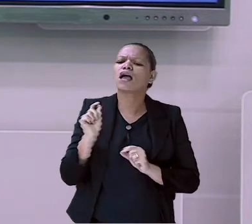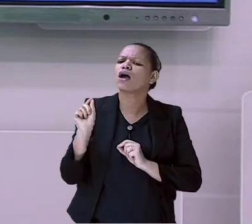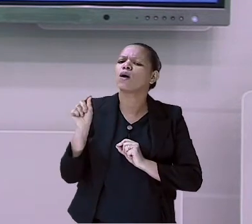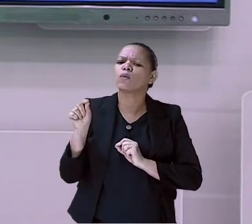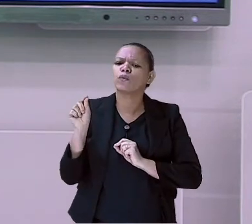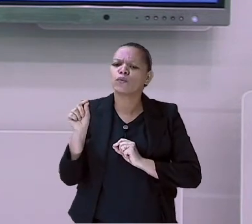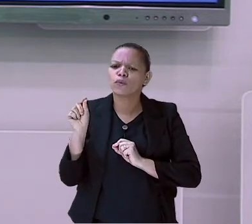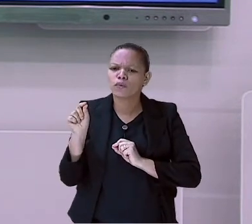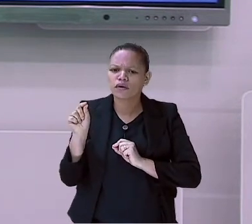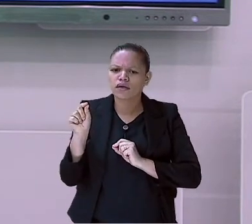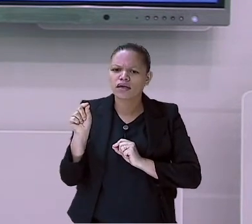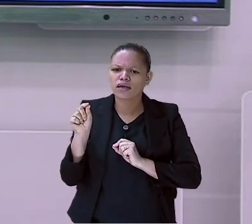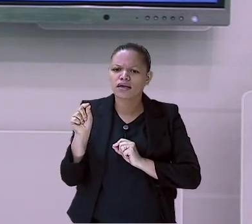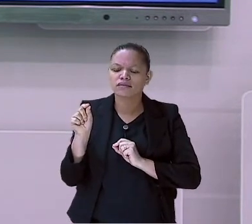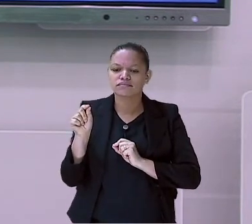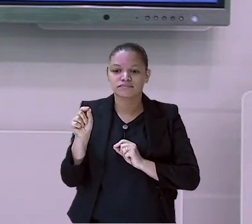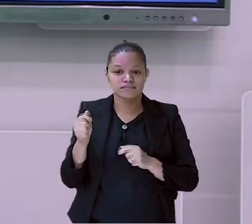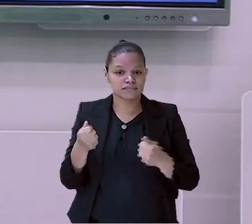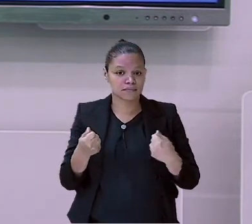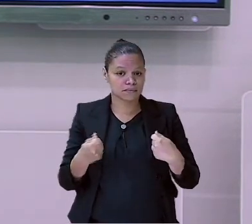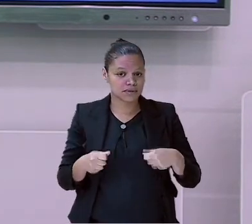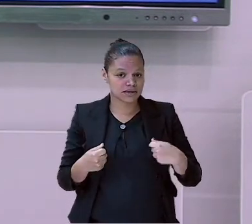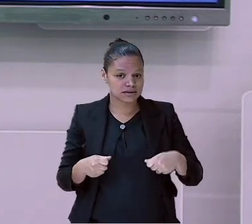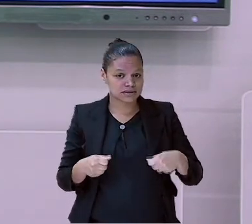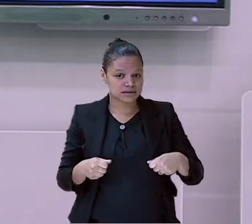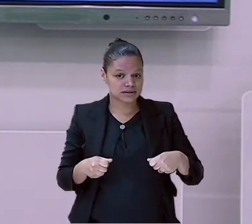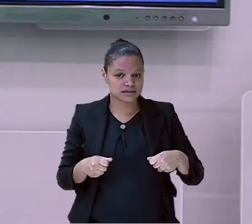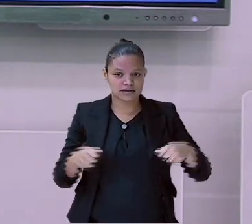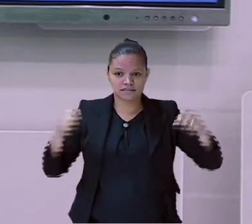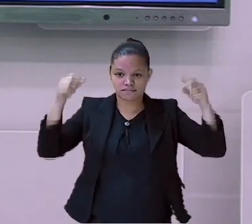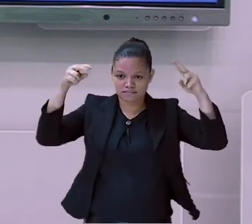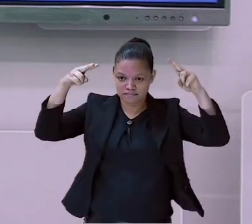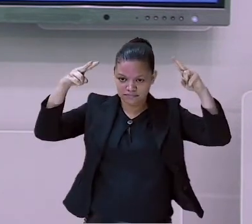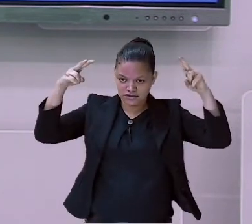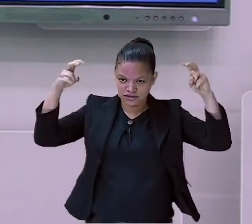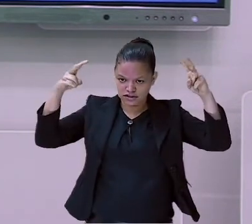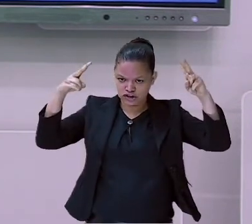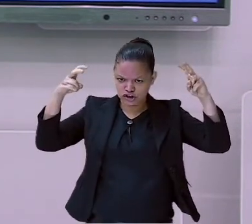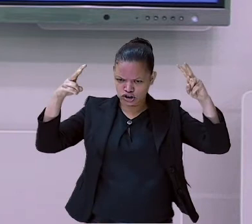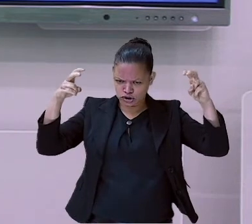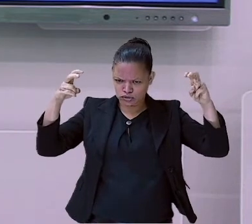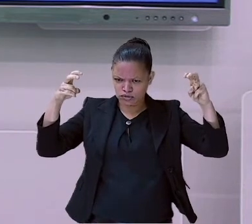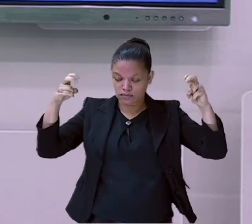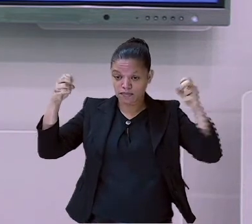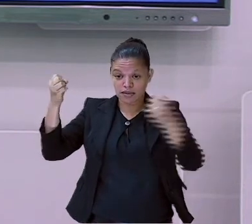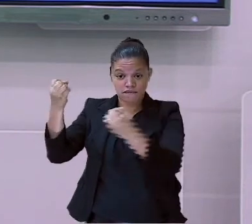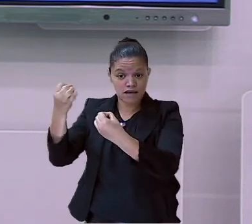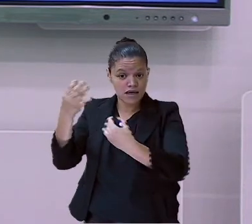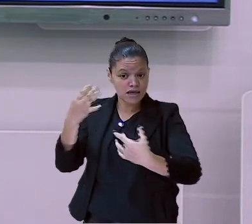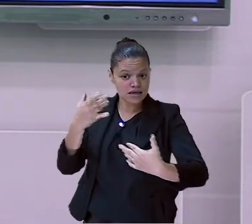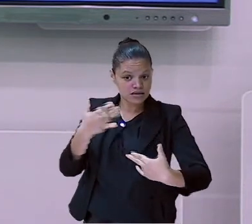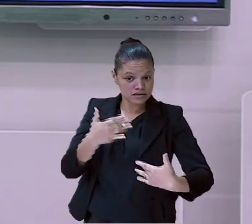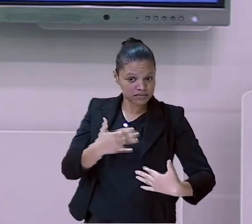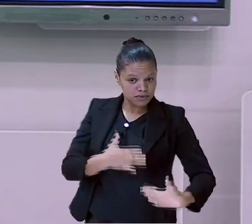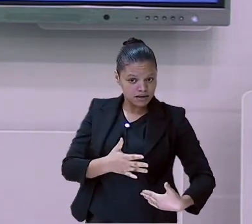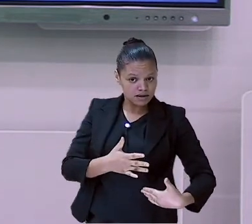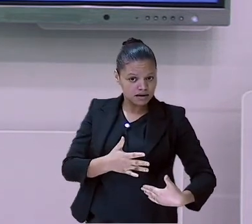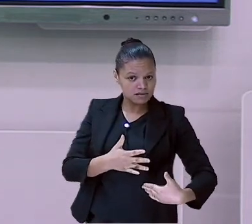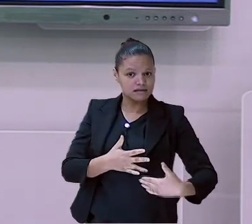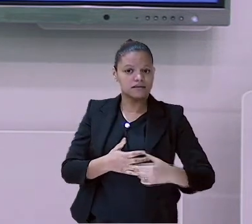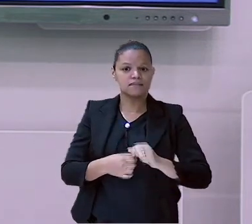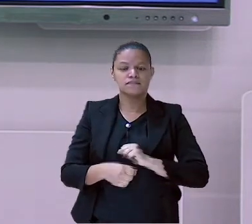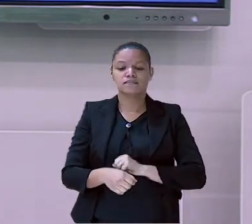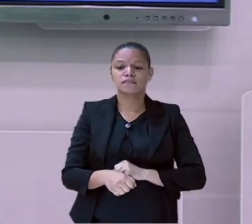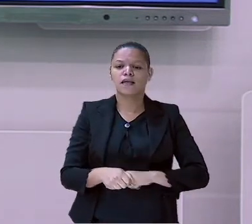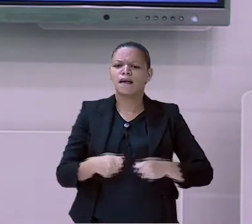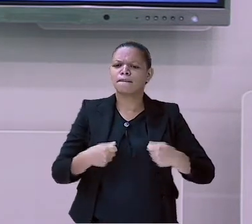O gráfico, ele precisa de ter título, que é o que vai explicar o que está acontecendo. Ele tem que ter